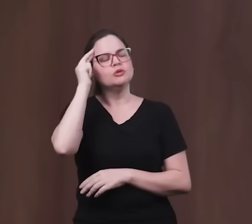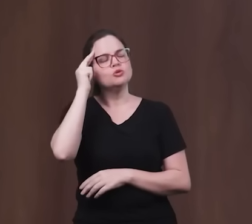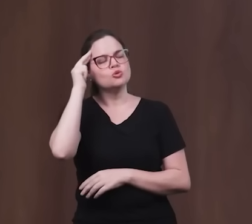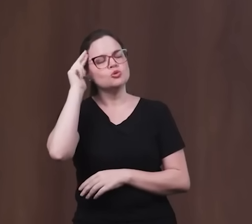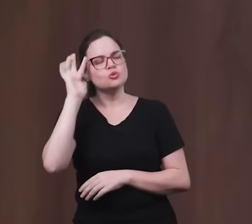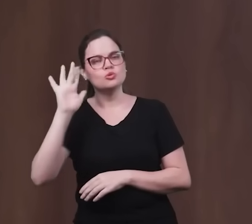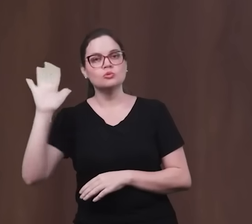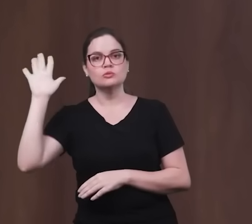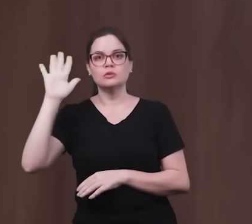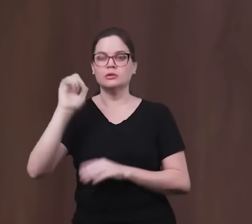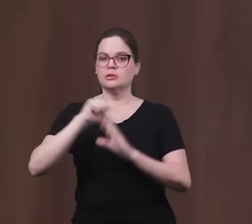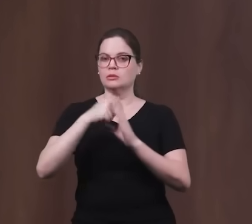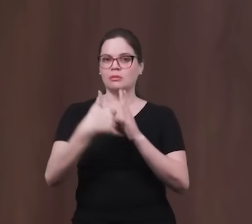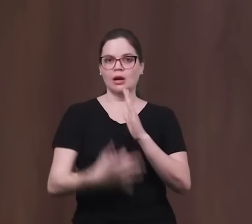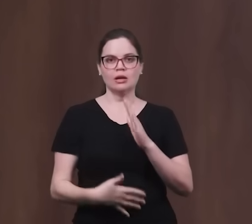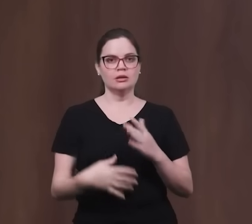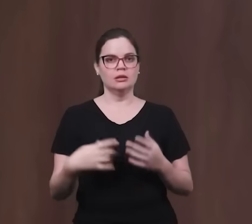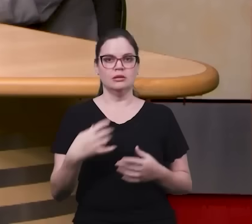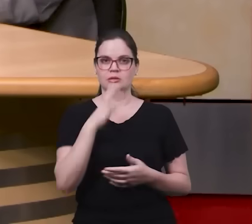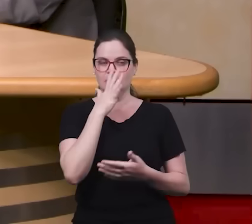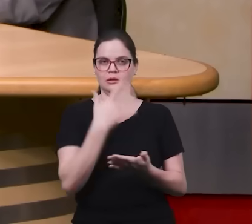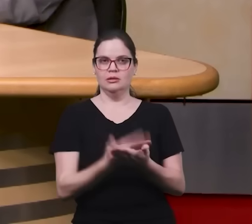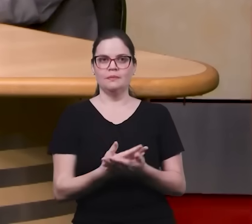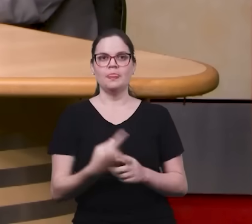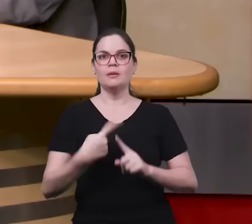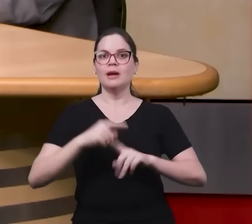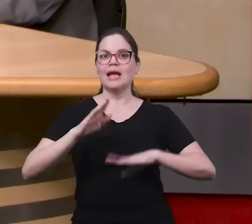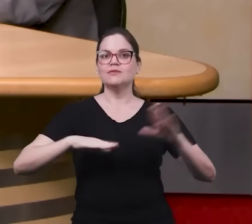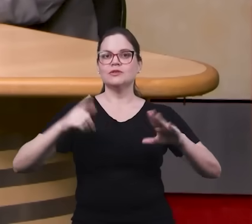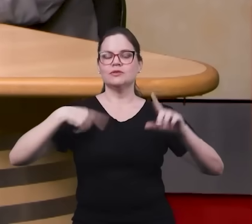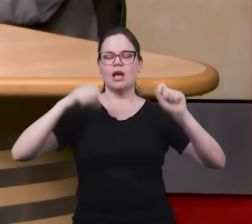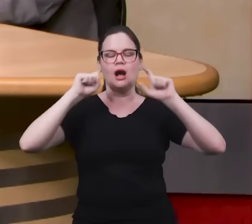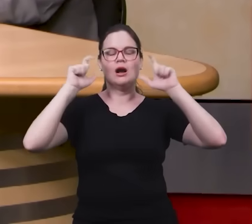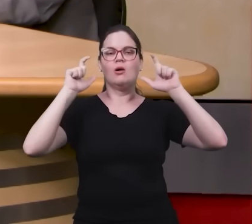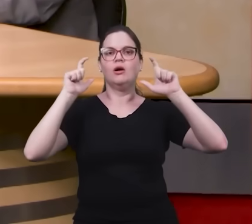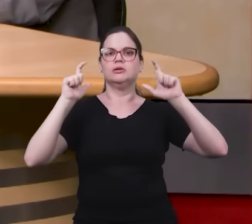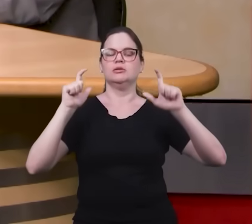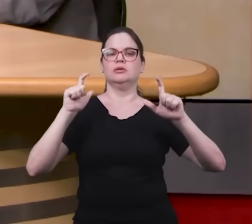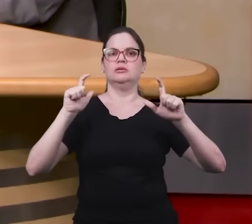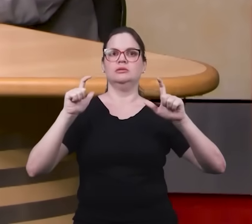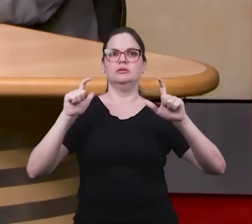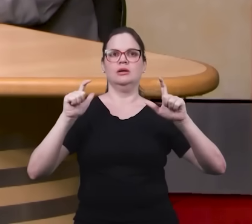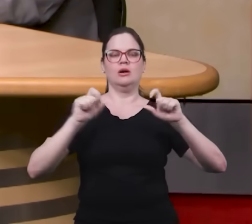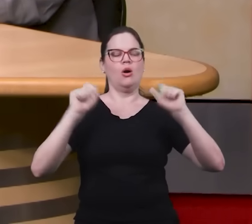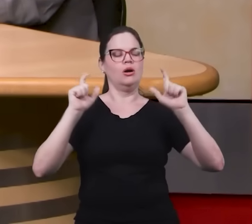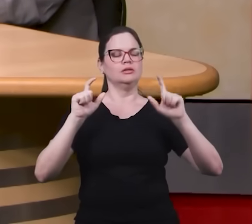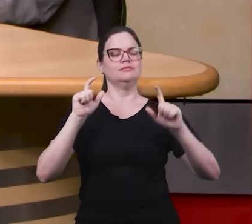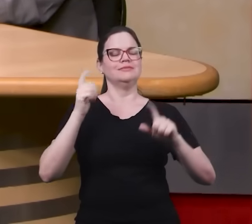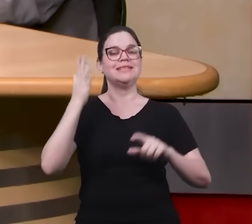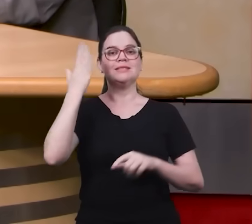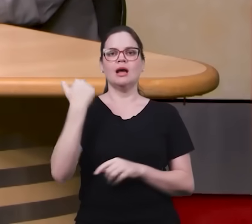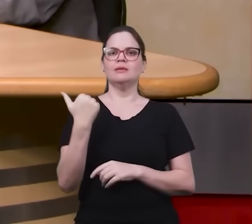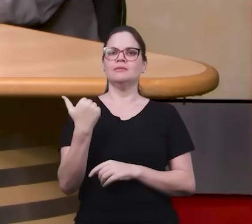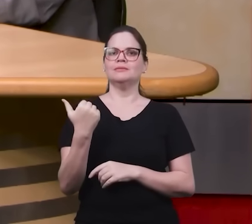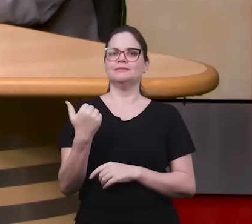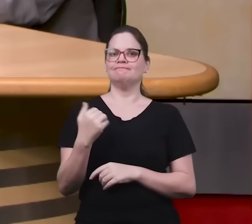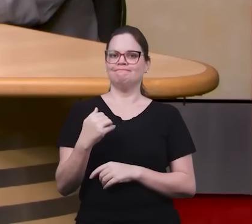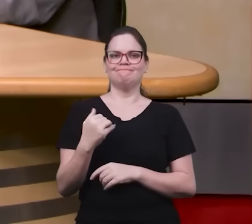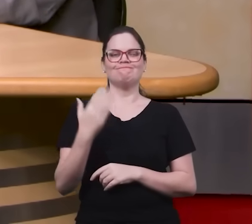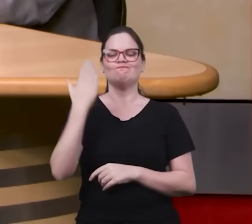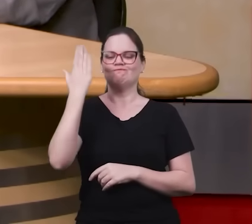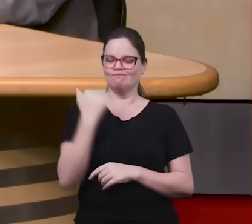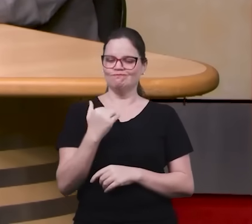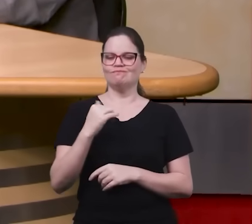característica impressionante. Poxa. Tanto que no sonho, às vezes você acorda sabendo de um fato. Você tem um sonho, quando você acorda, você sabe do